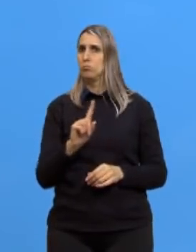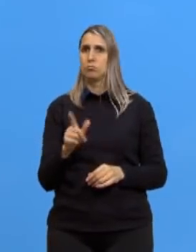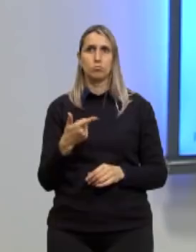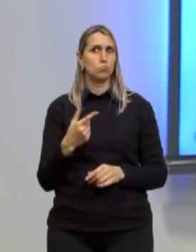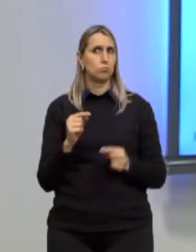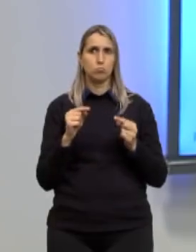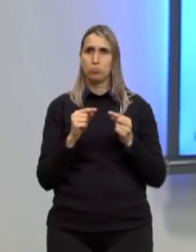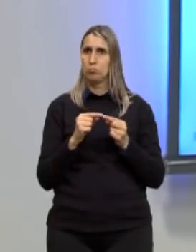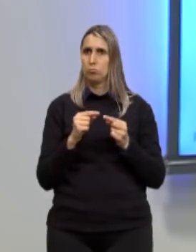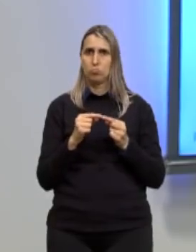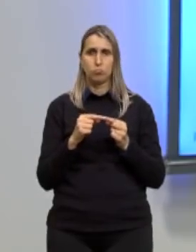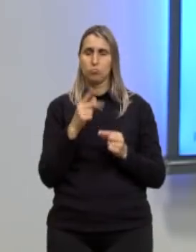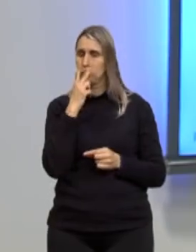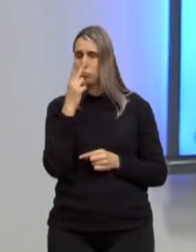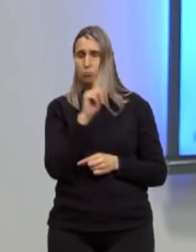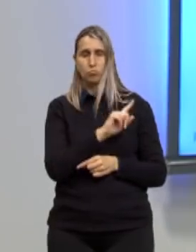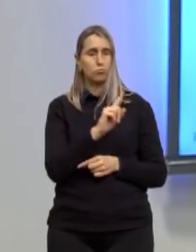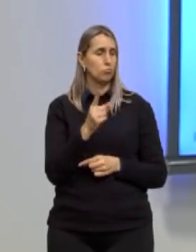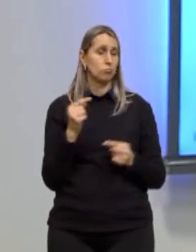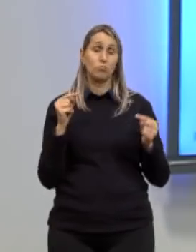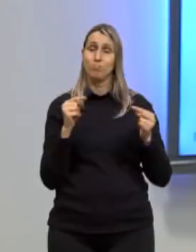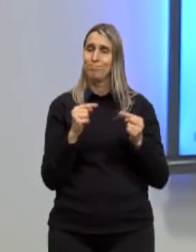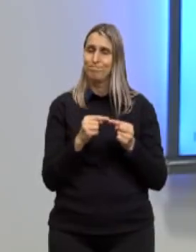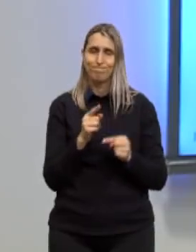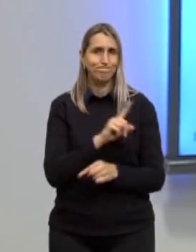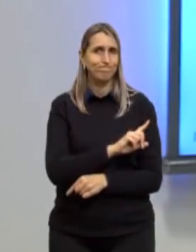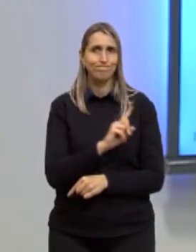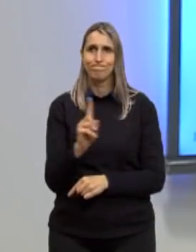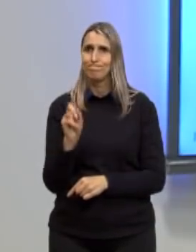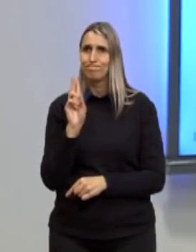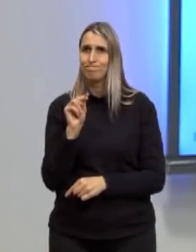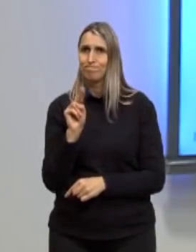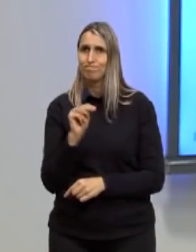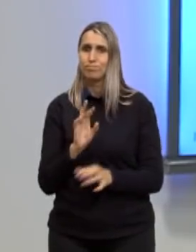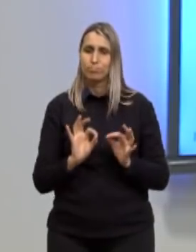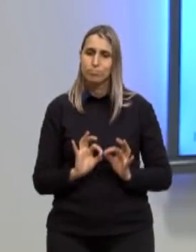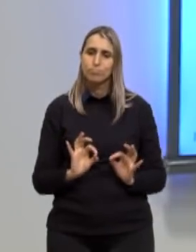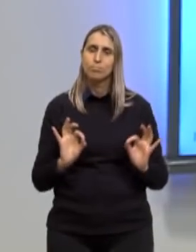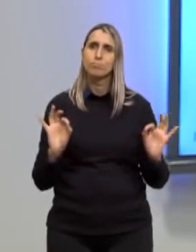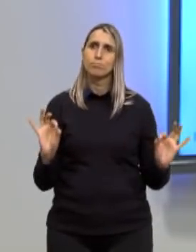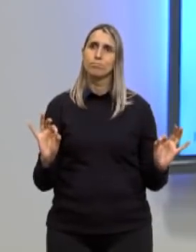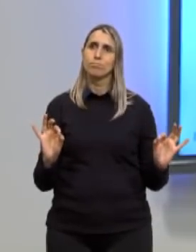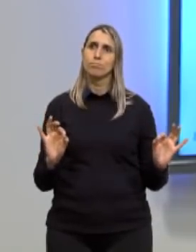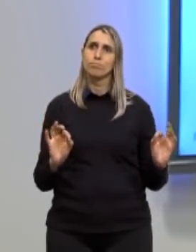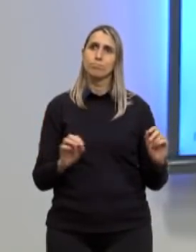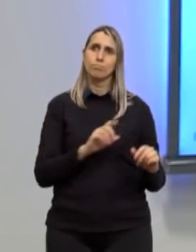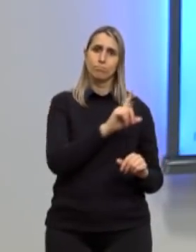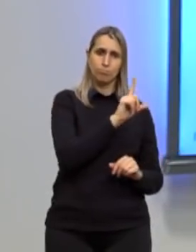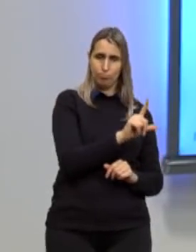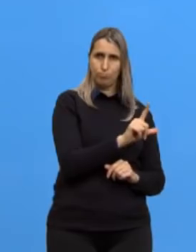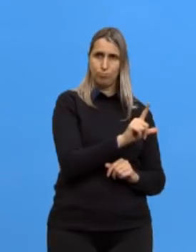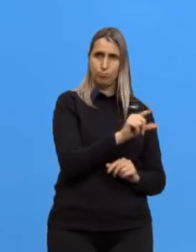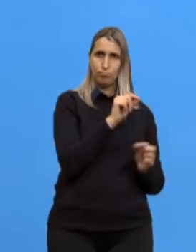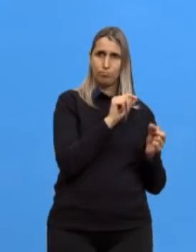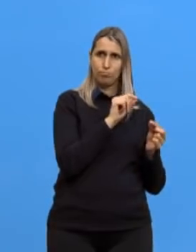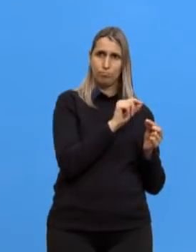tem ponto comum eles jamais vão se encontrar é a distância do ponto l